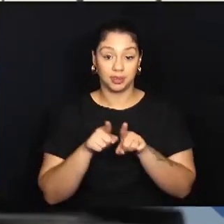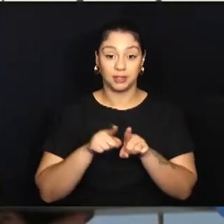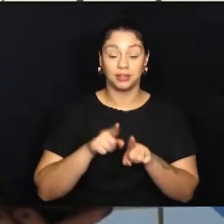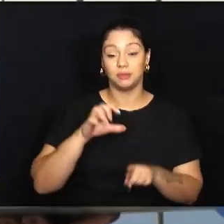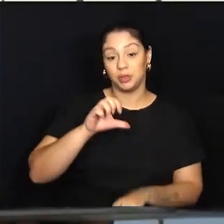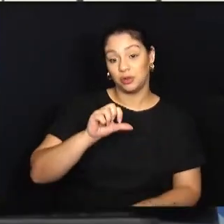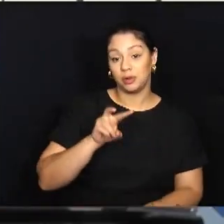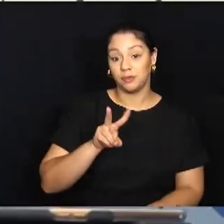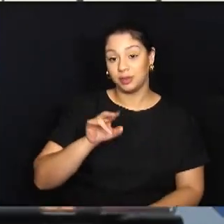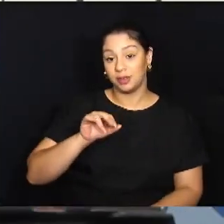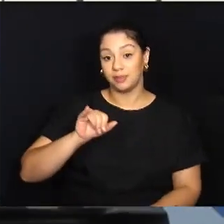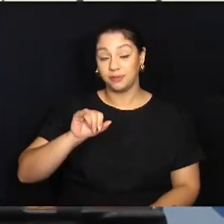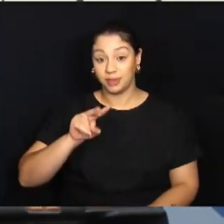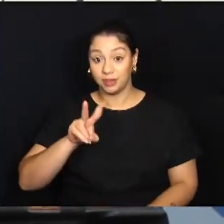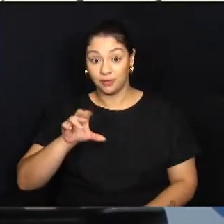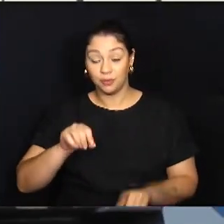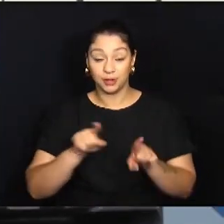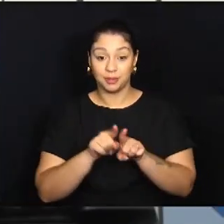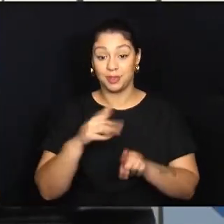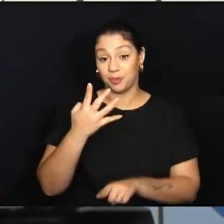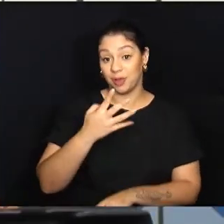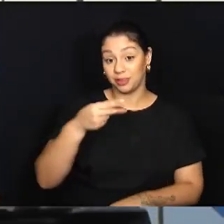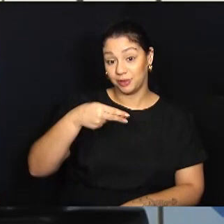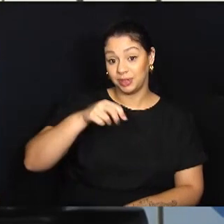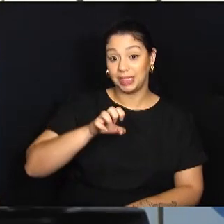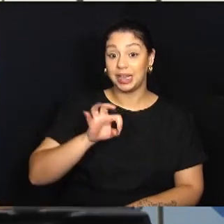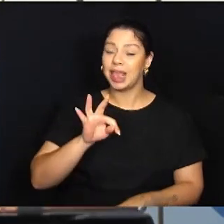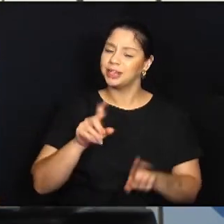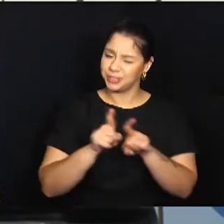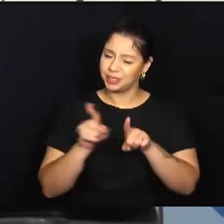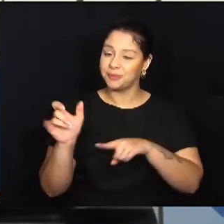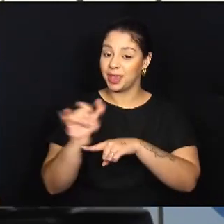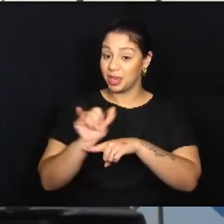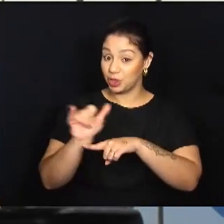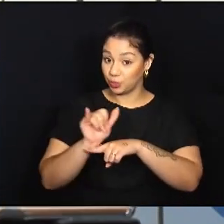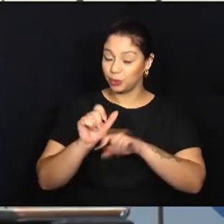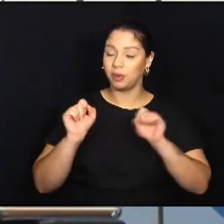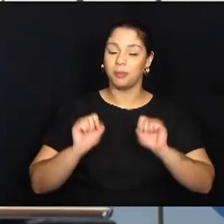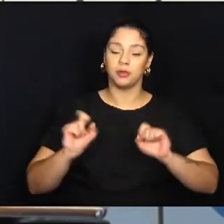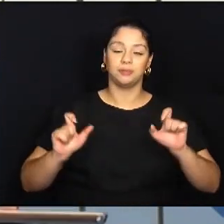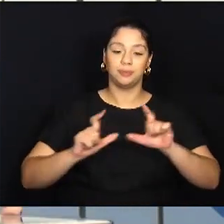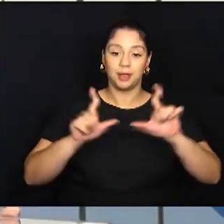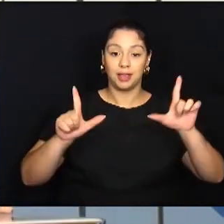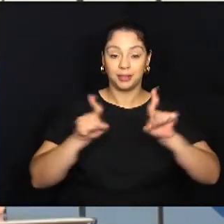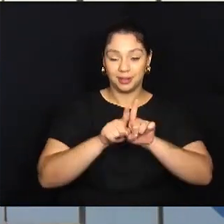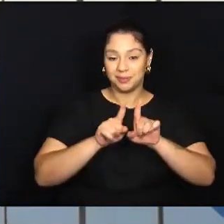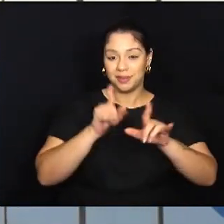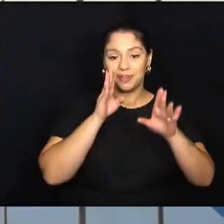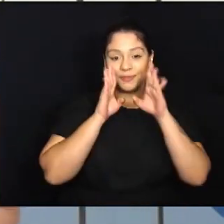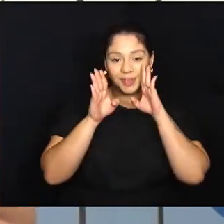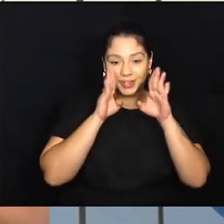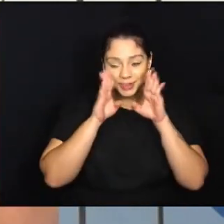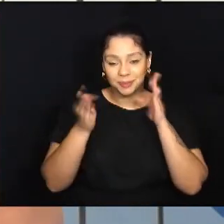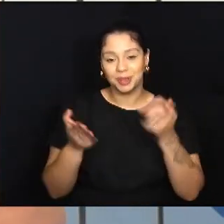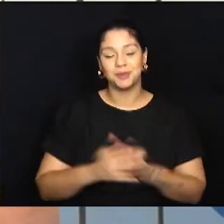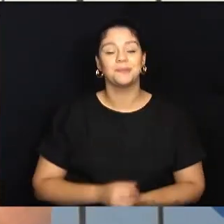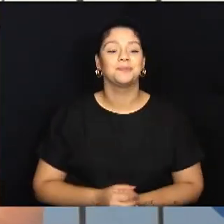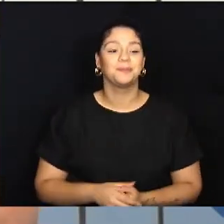e claro aí, ó, youtube.com/TV Câmara Campinas, facebook.com/TV Câmara